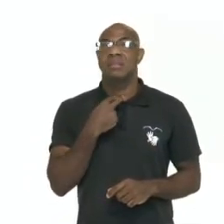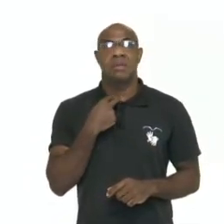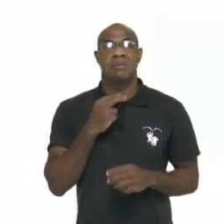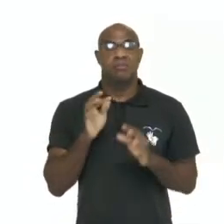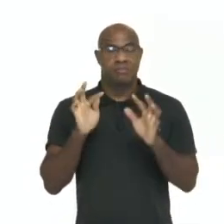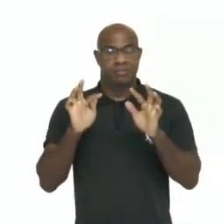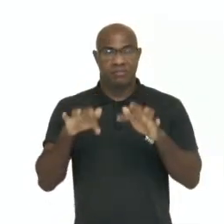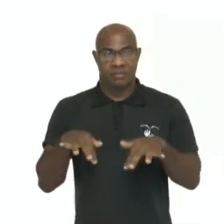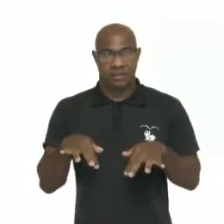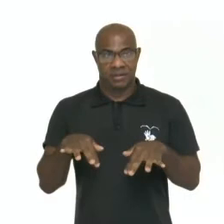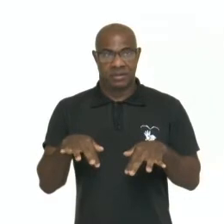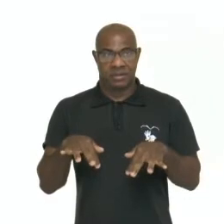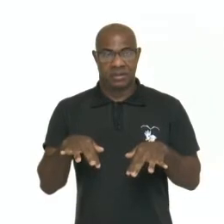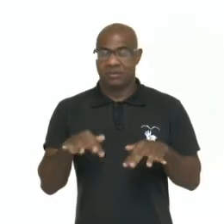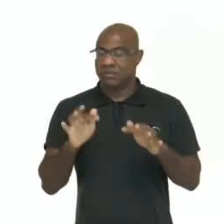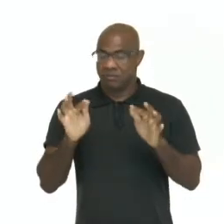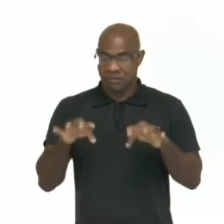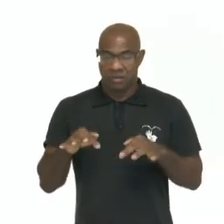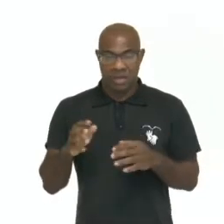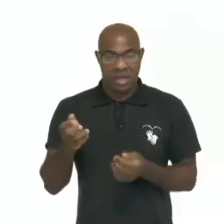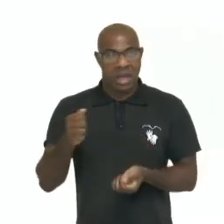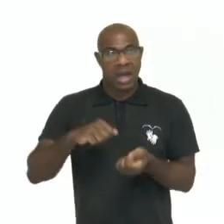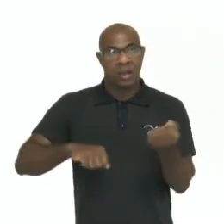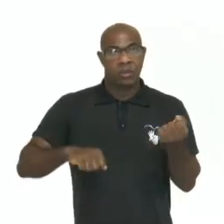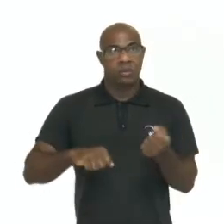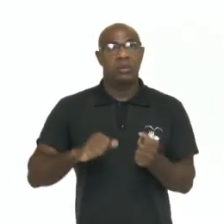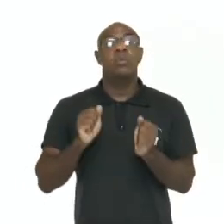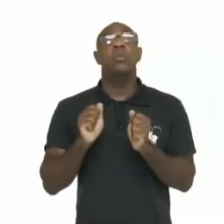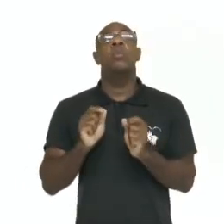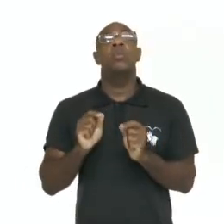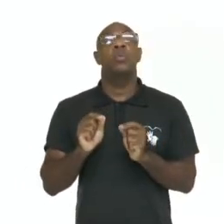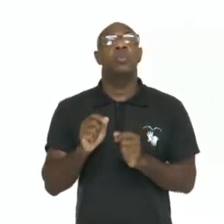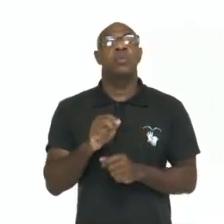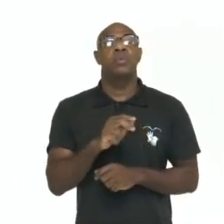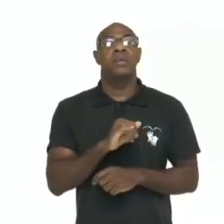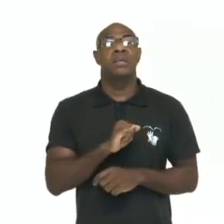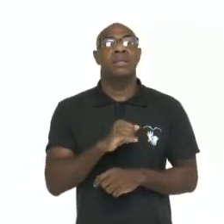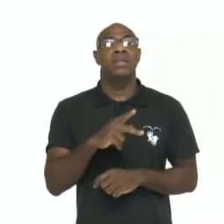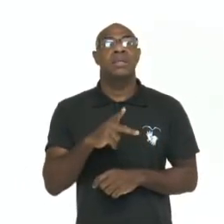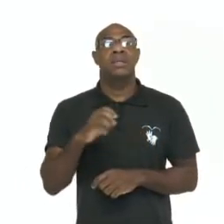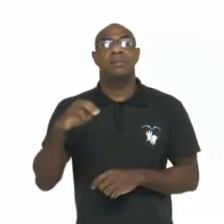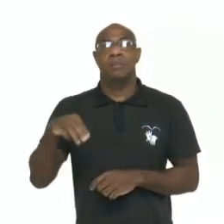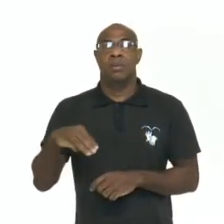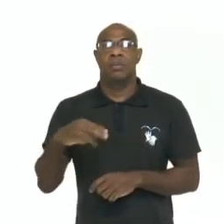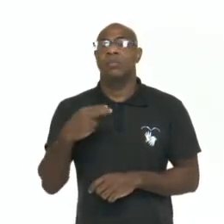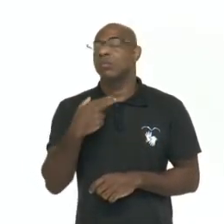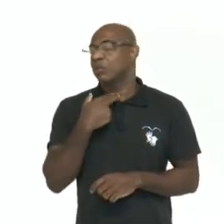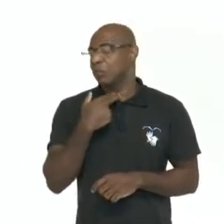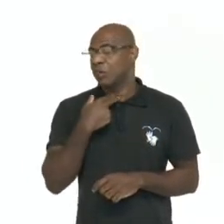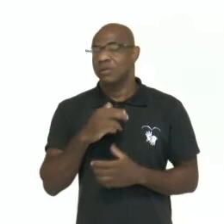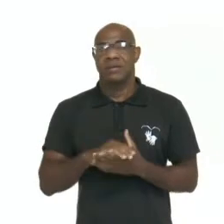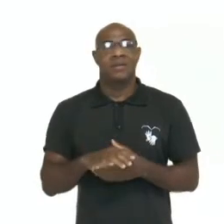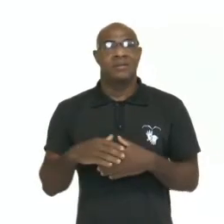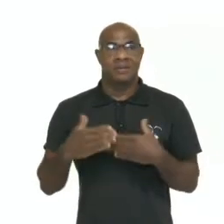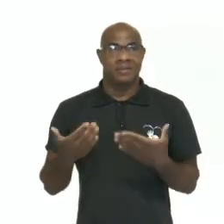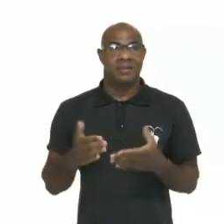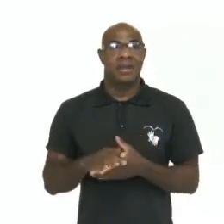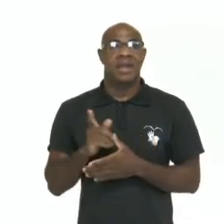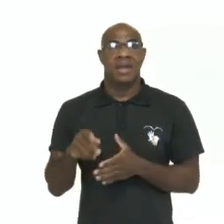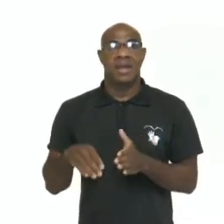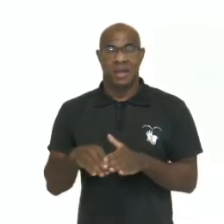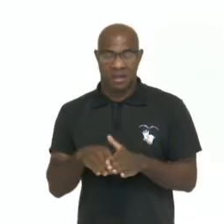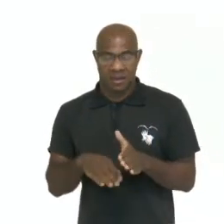com o Ippon. No judô, finaliza a luta ali, no karatê não. Corresponde a um chute